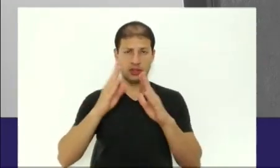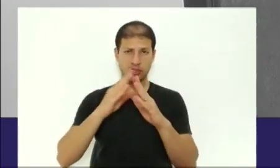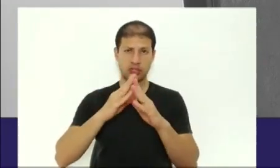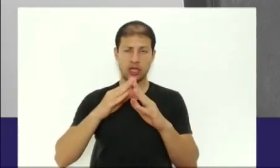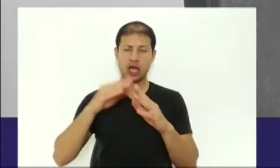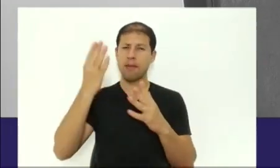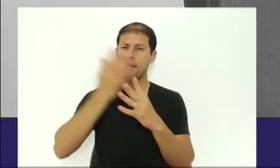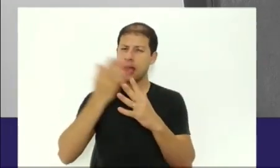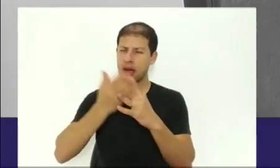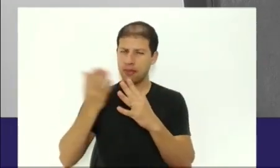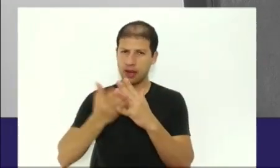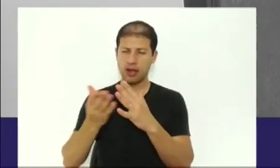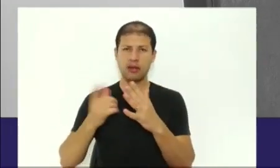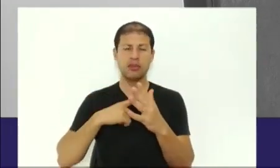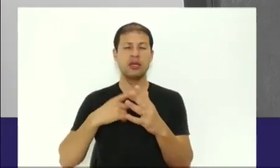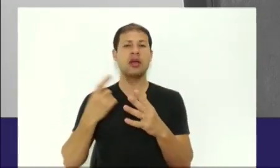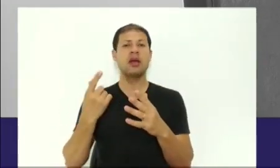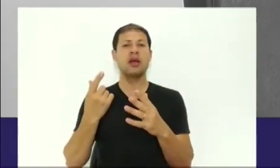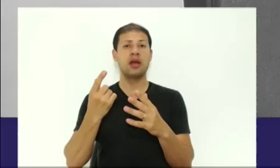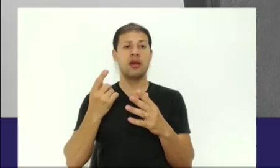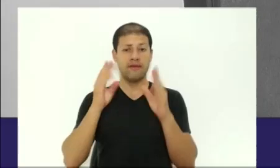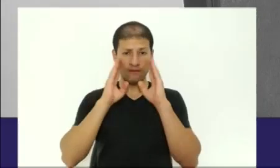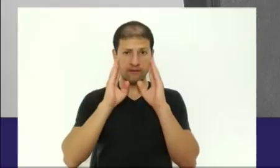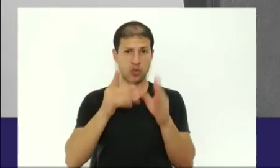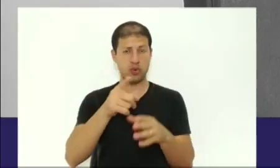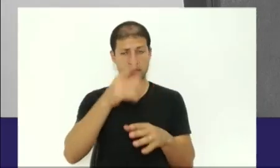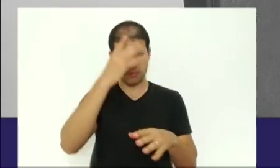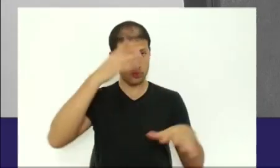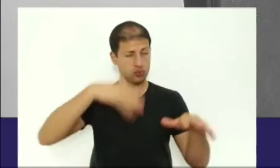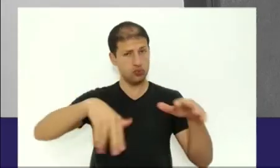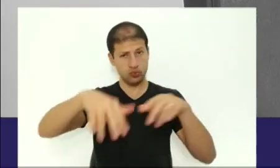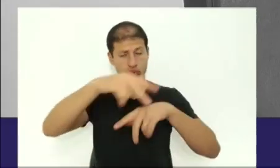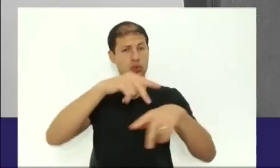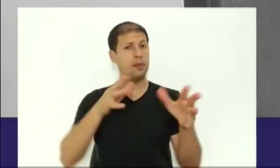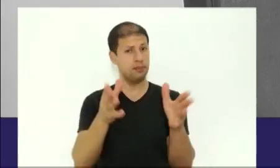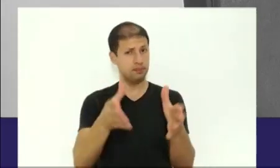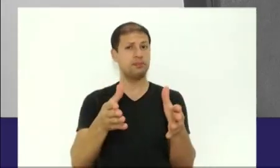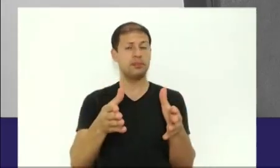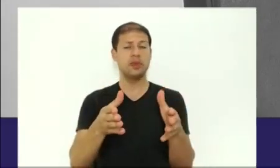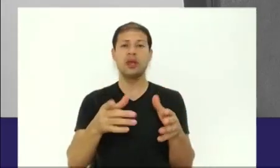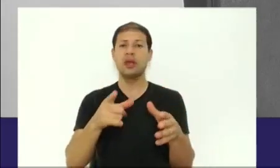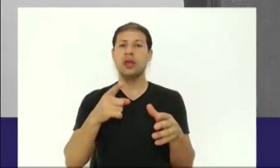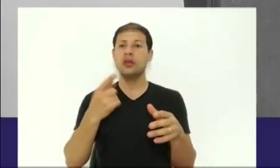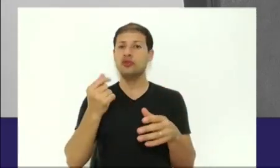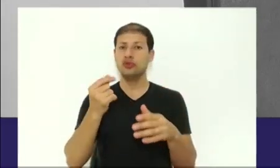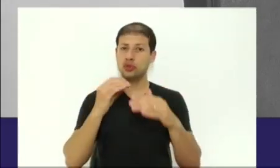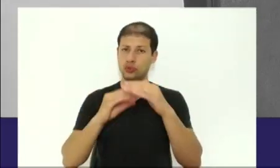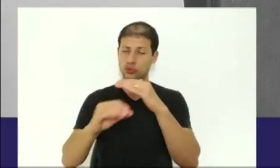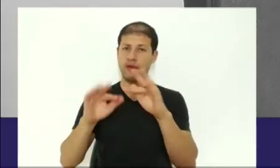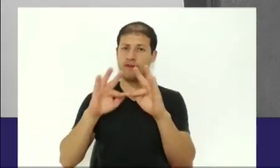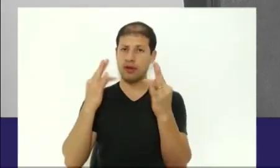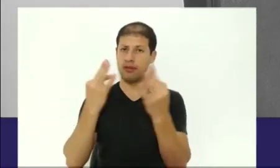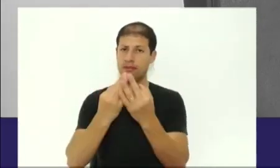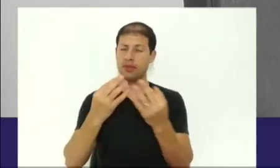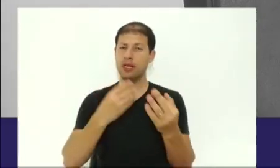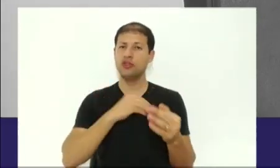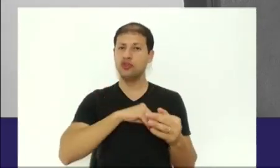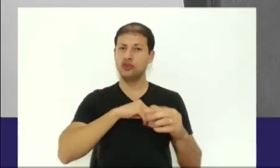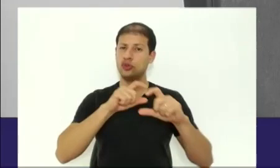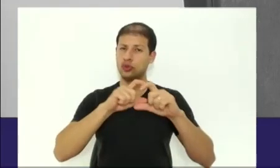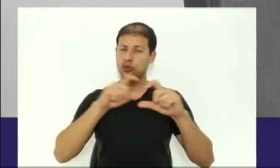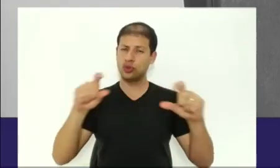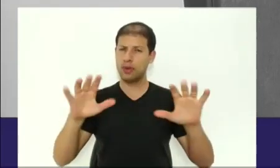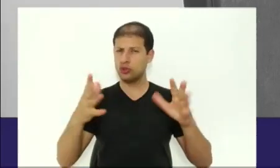subsidiadas sejam destinados a esse público. Historicamente, o subsídio oferecido a famílias dessa faixa de renda varia